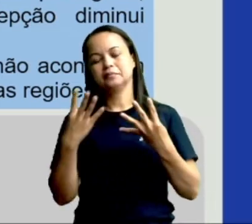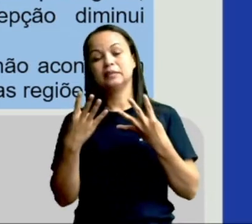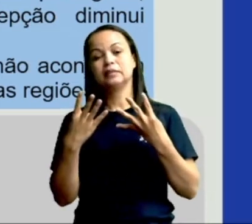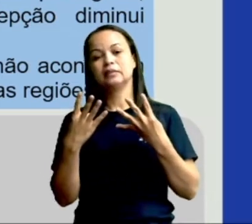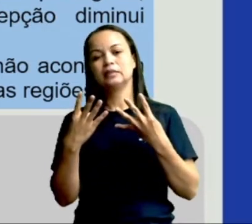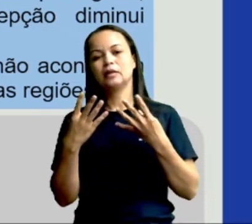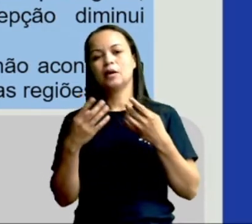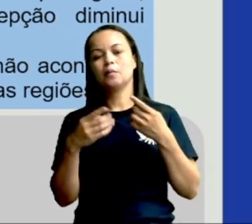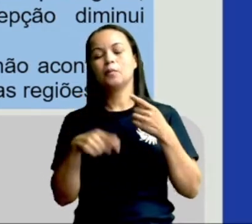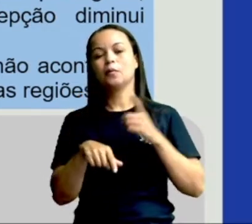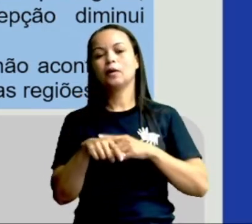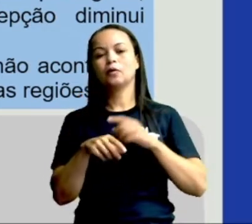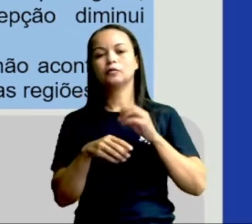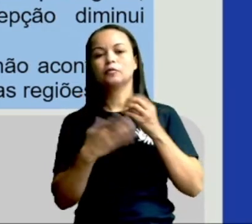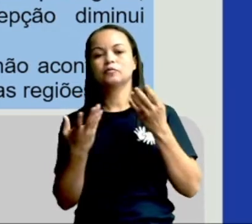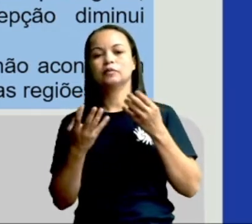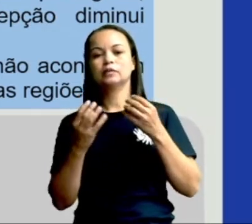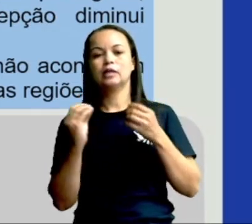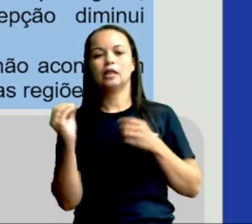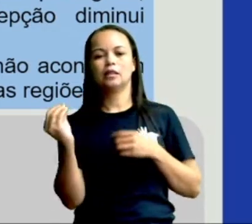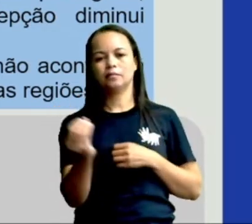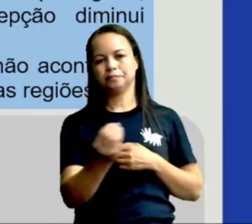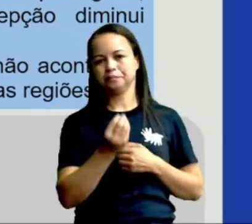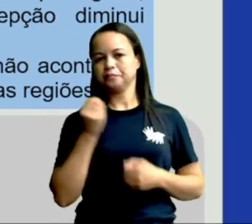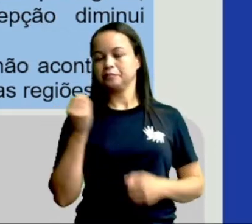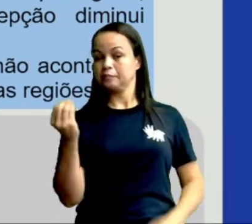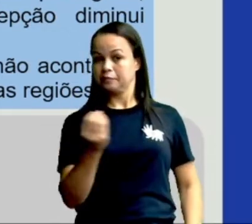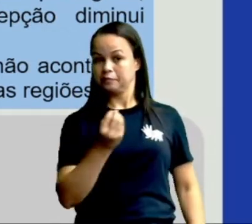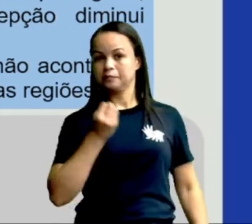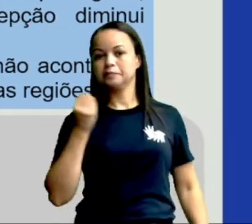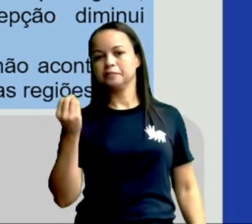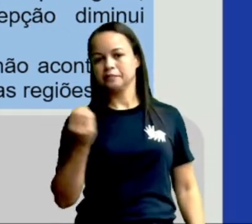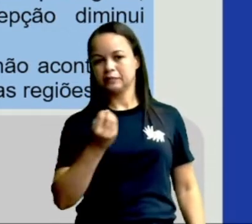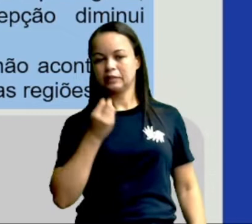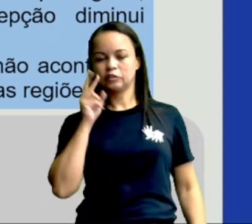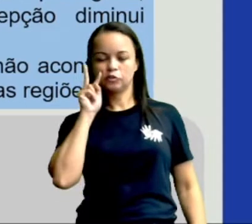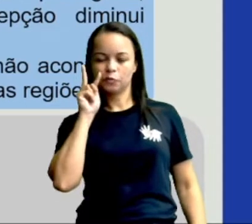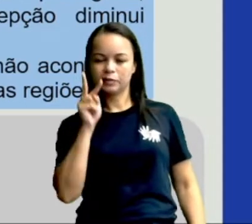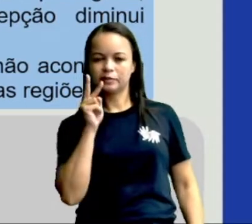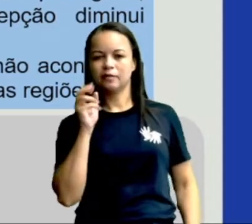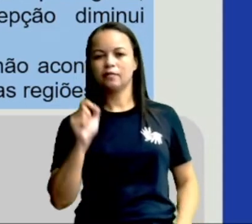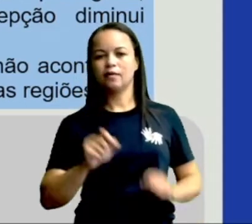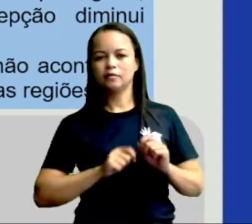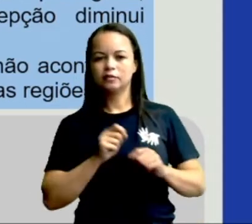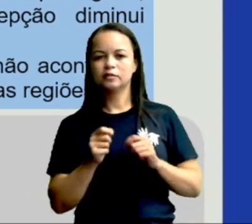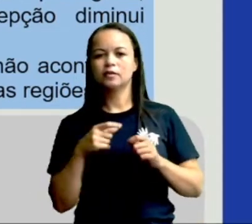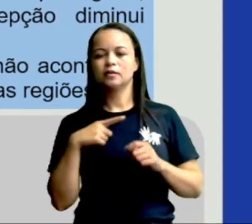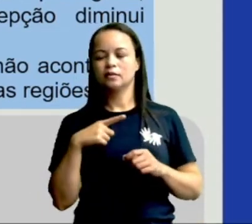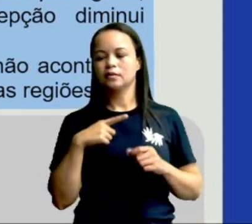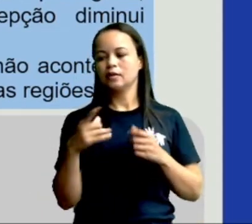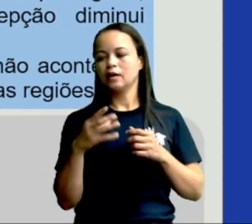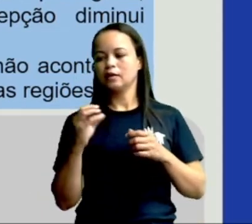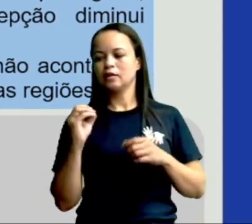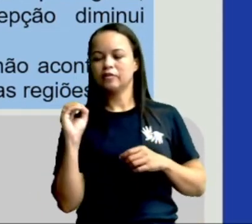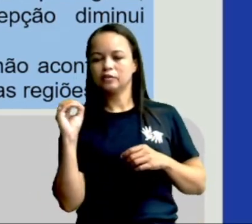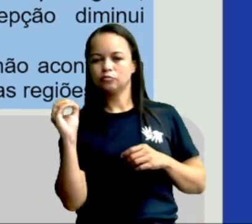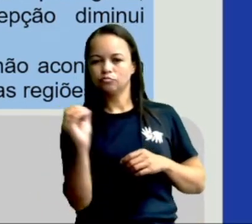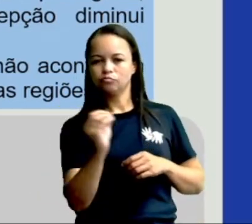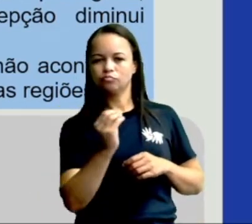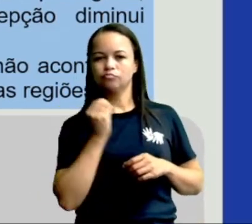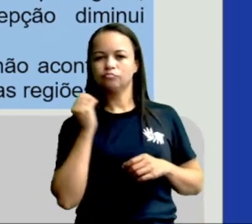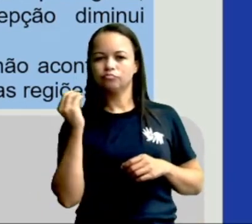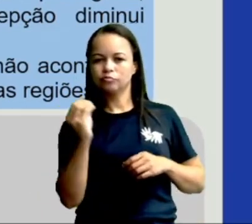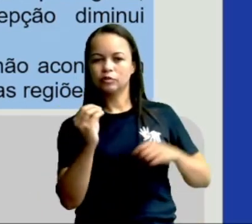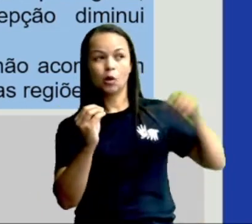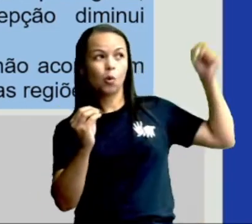de translação. Se a gente olhar na aula 19, tem a imagem aí, ó, da Terra, o planeta Terra, girando em torno do Sol. E